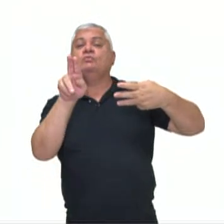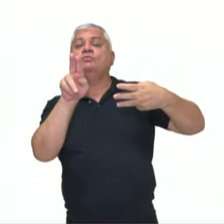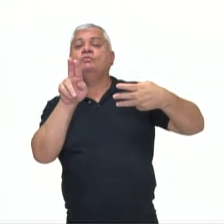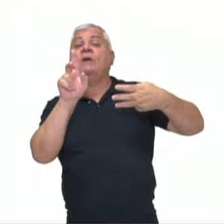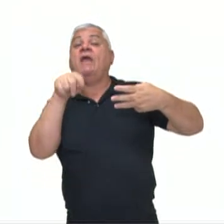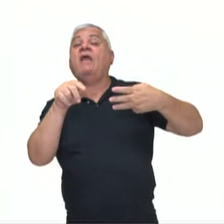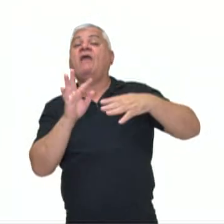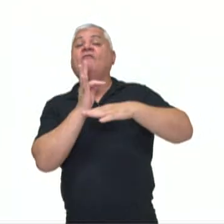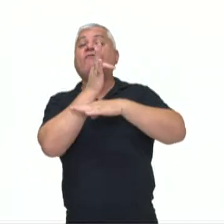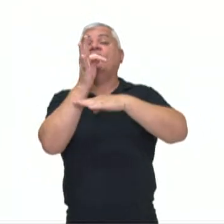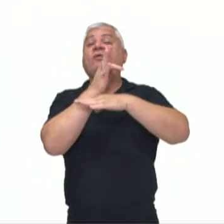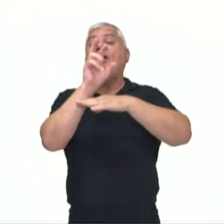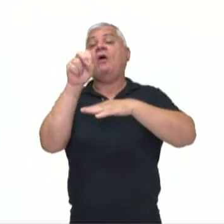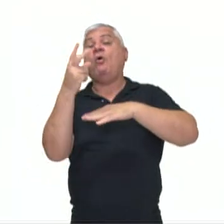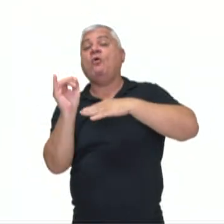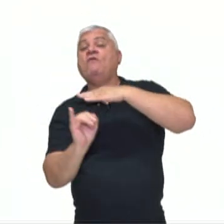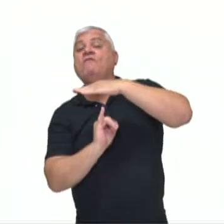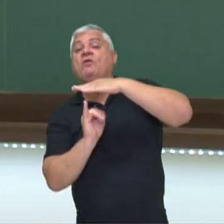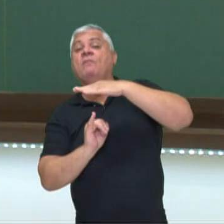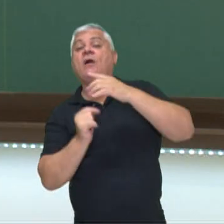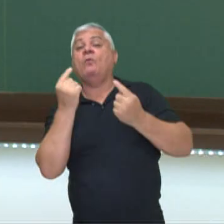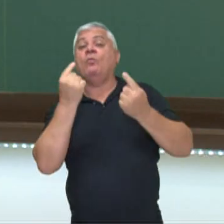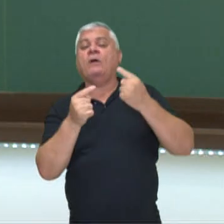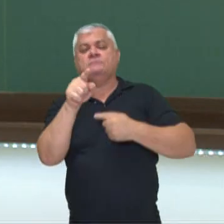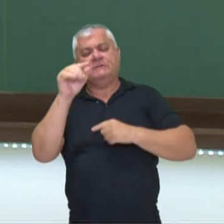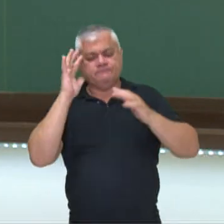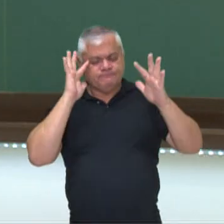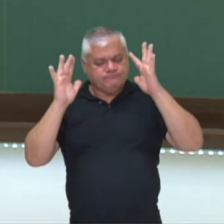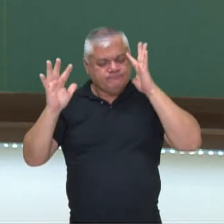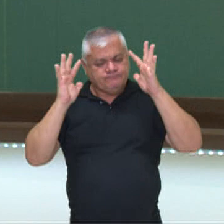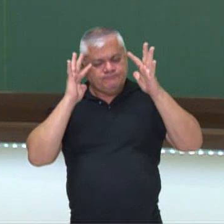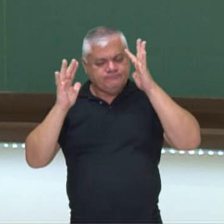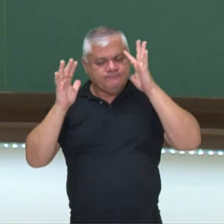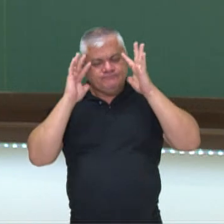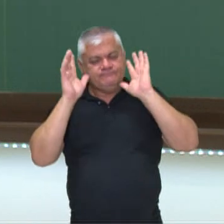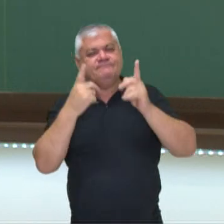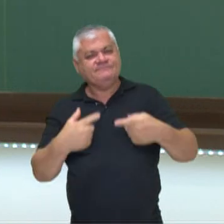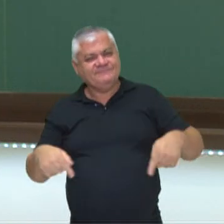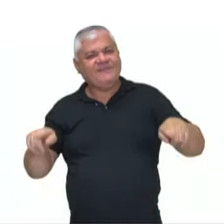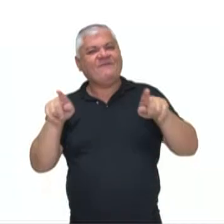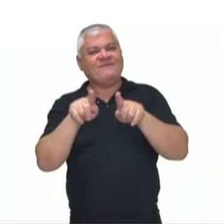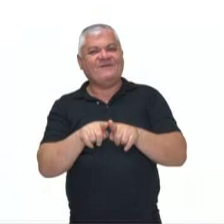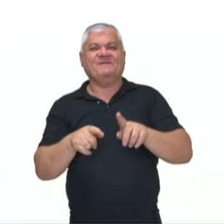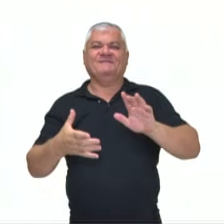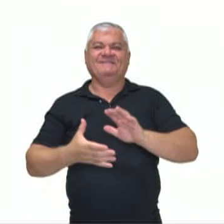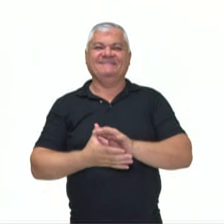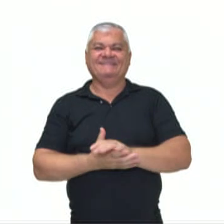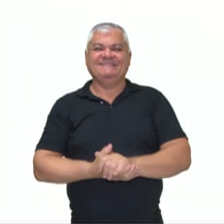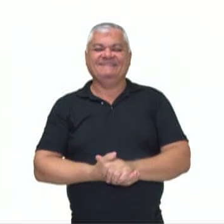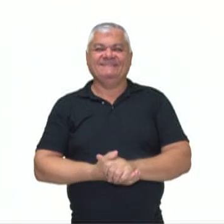formalidade ou menos formalidade? Então, pensem um pouquinho e já volvemos.